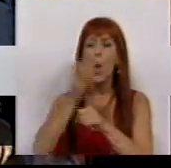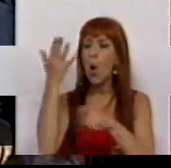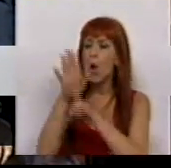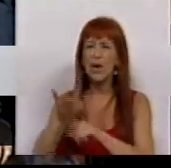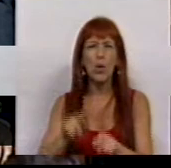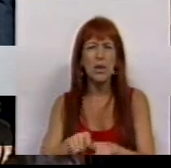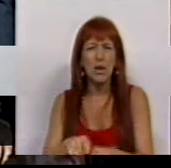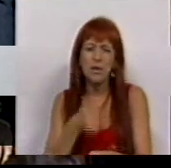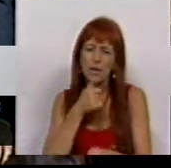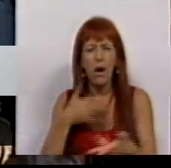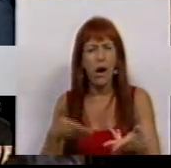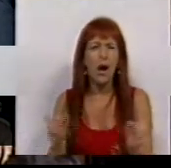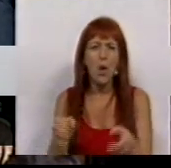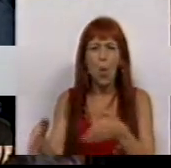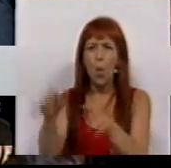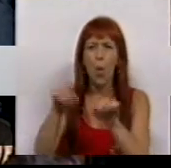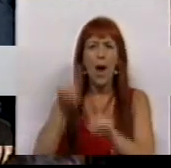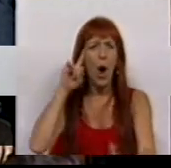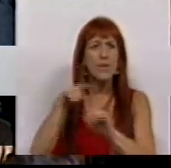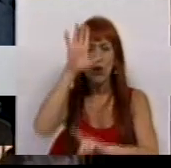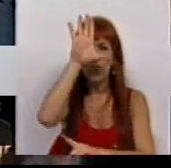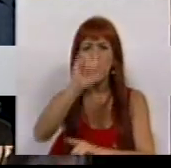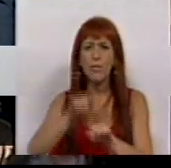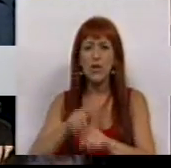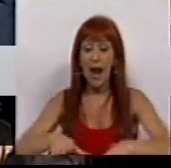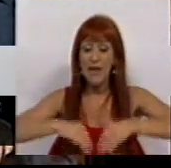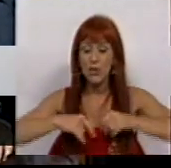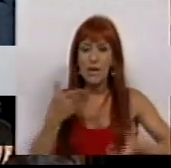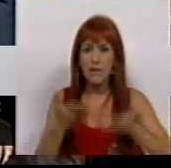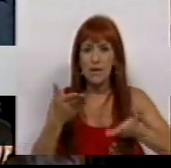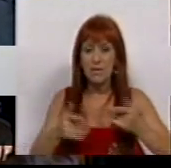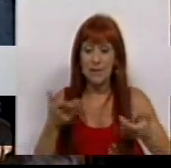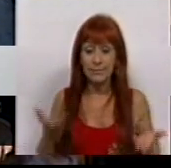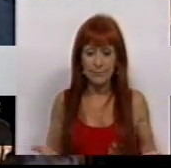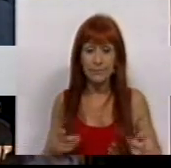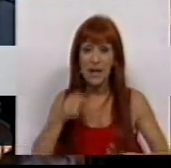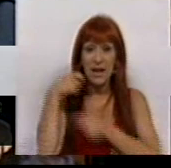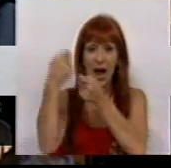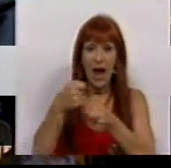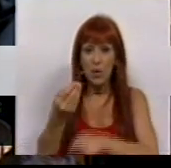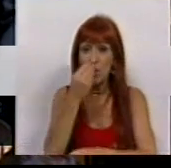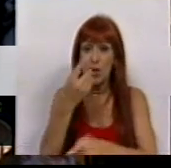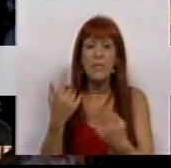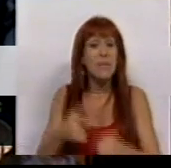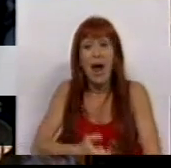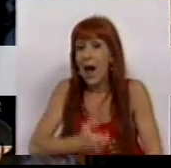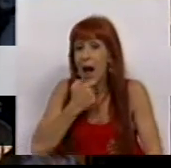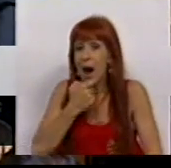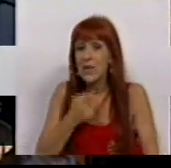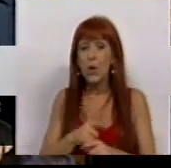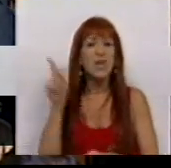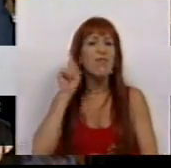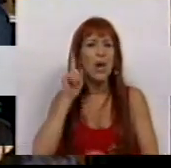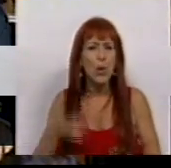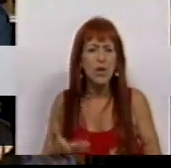falta deliberada de estratégia é o objetivo do Governo de assumir o equilíbrio da balança agroalimentar, mas apenas em